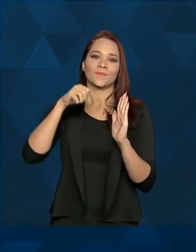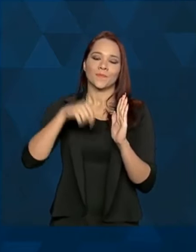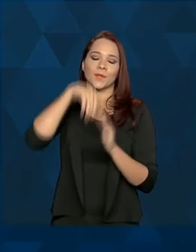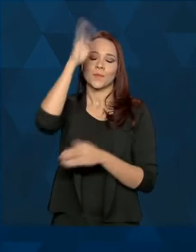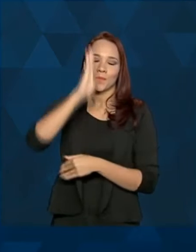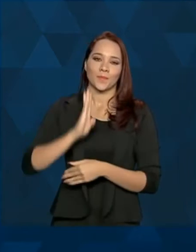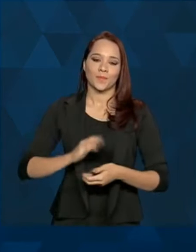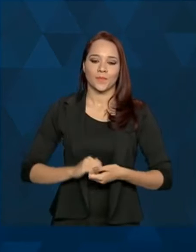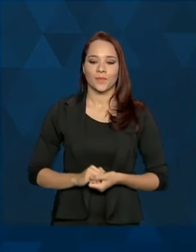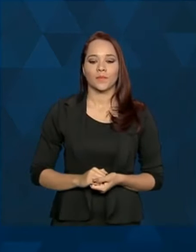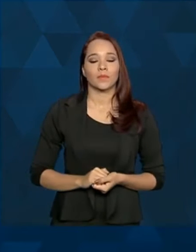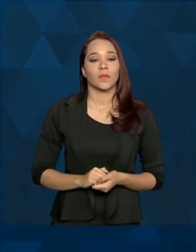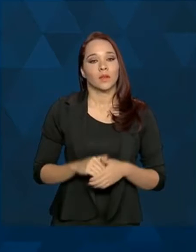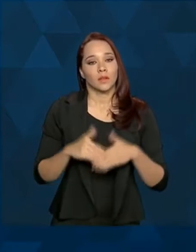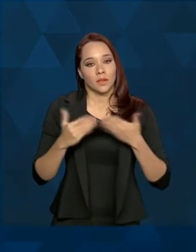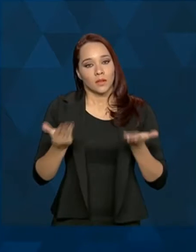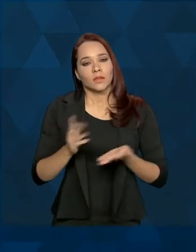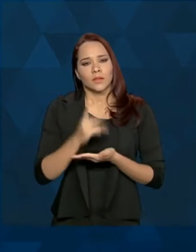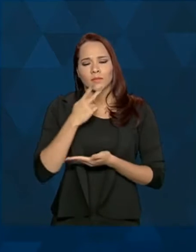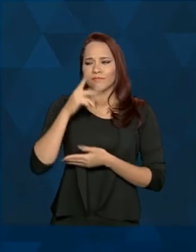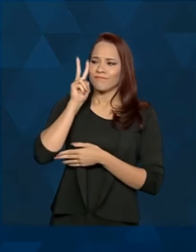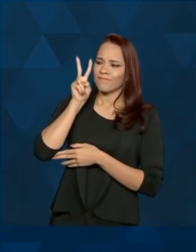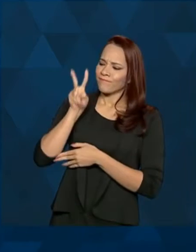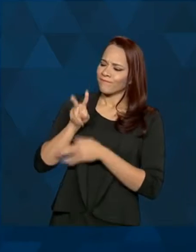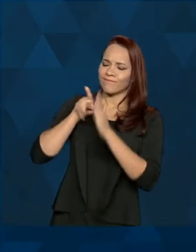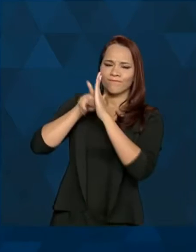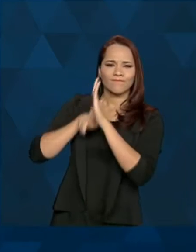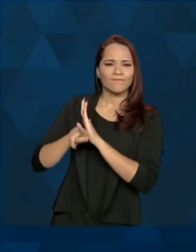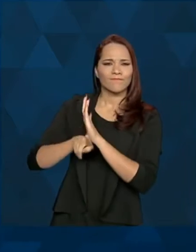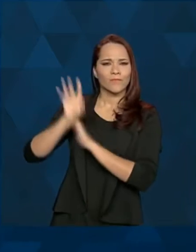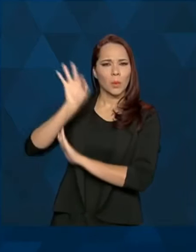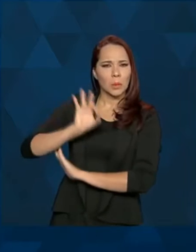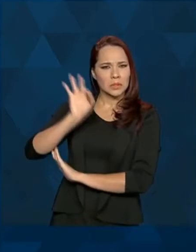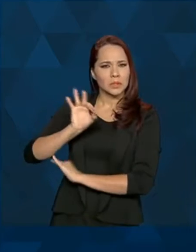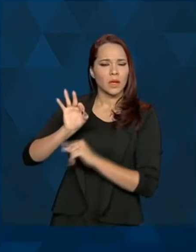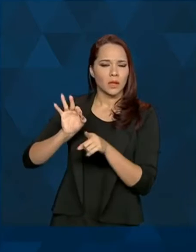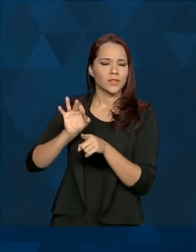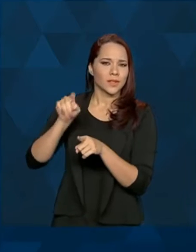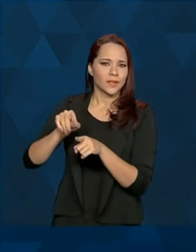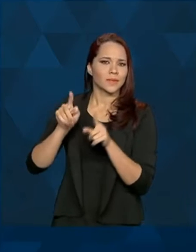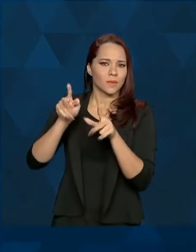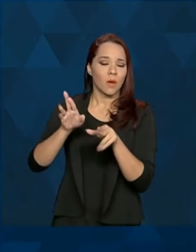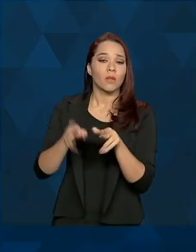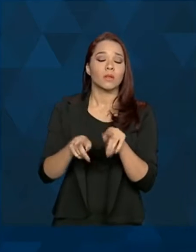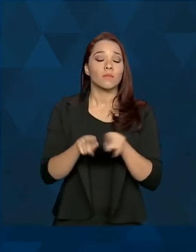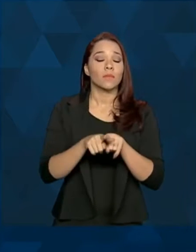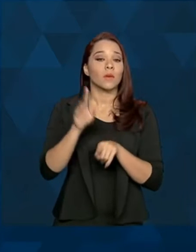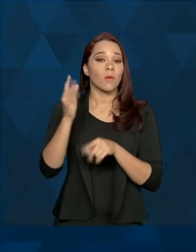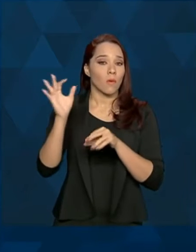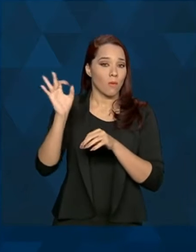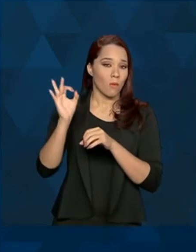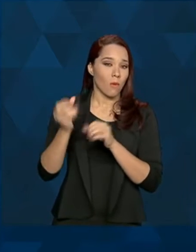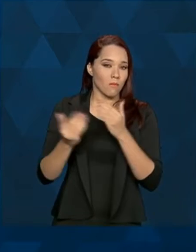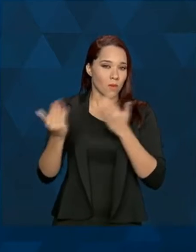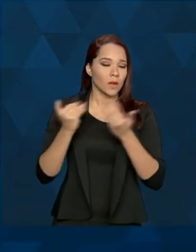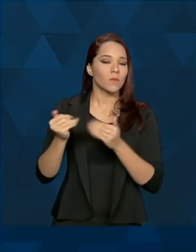o Brasil. Entretanto, quando a gente avalia essa incidência, mesmo a incidência, e quanto à mortalidade